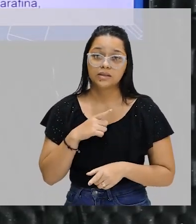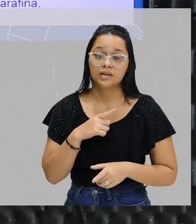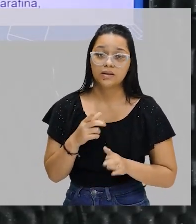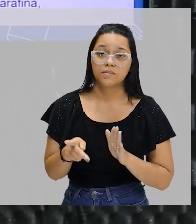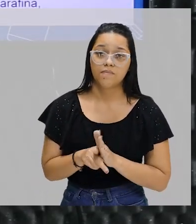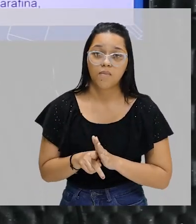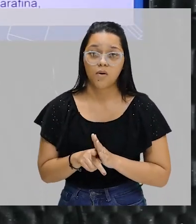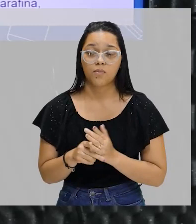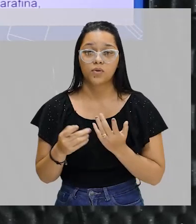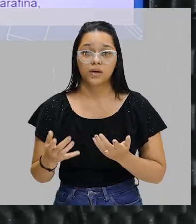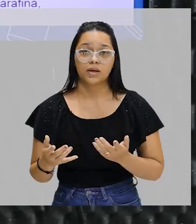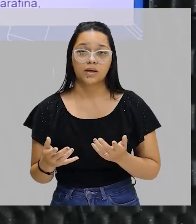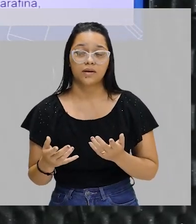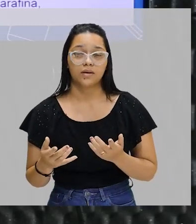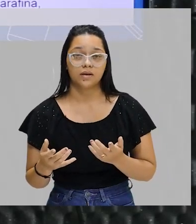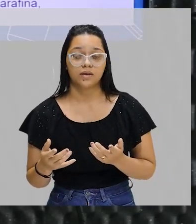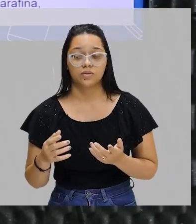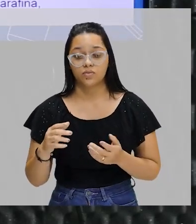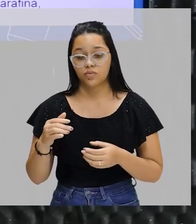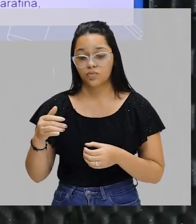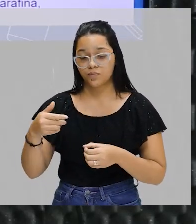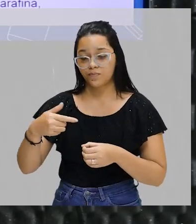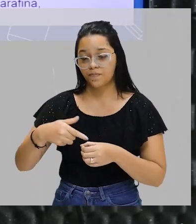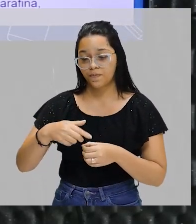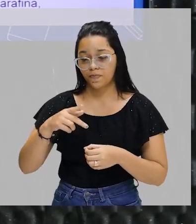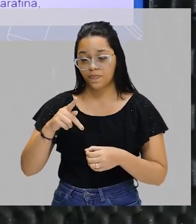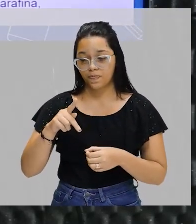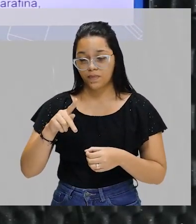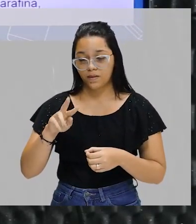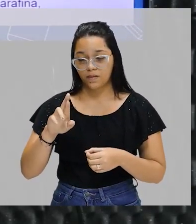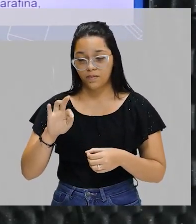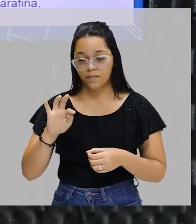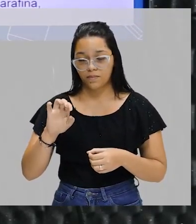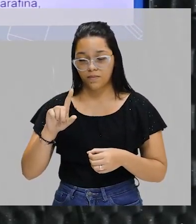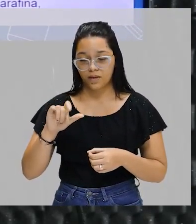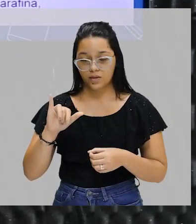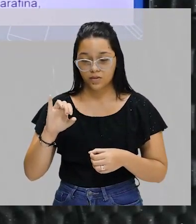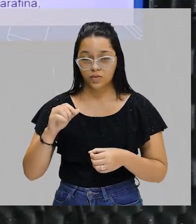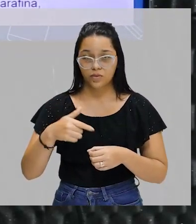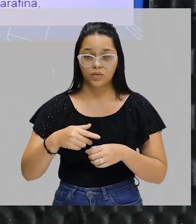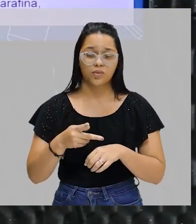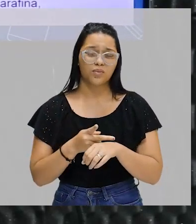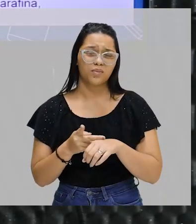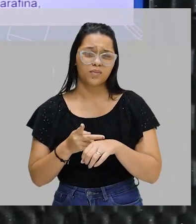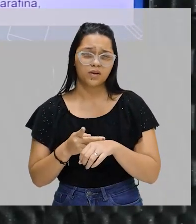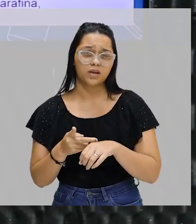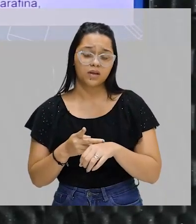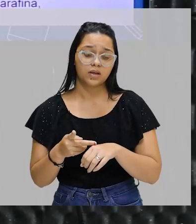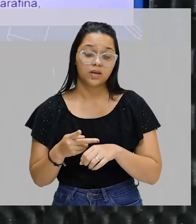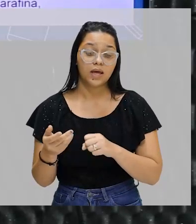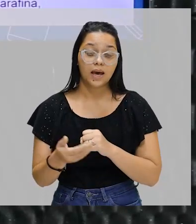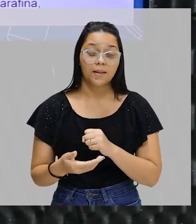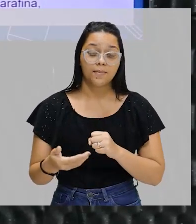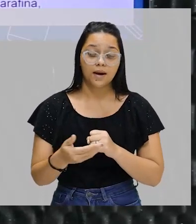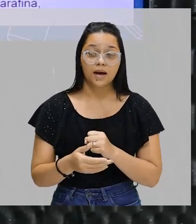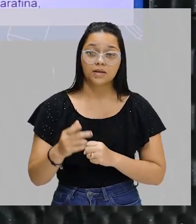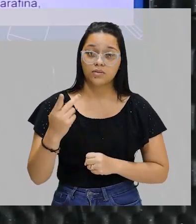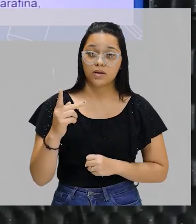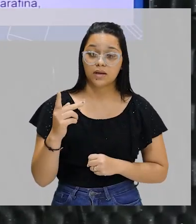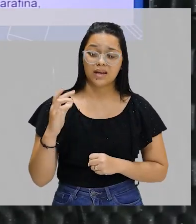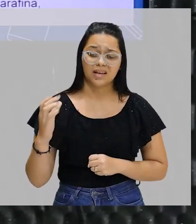de derivados do petróleo. Então, o petróleo é a fonte dos hidrocarbonetos e a partir